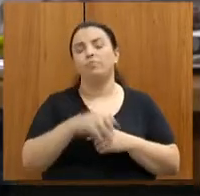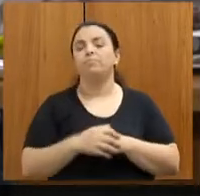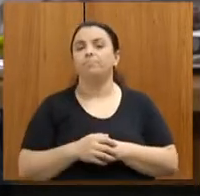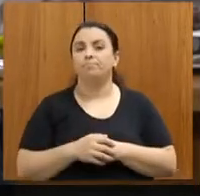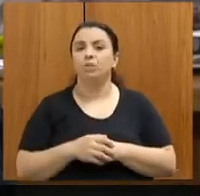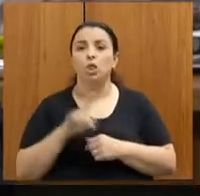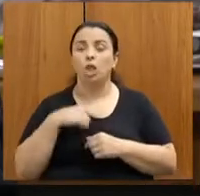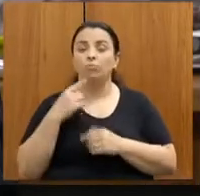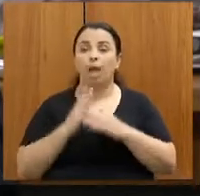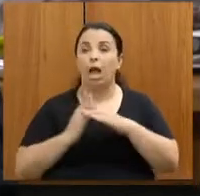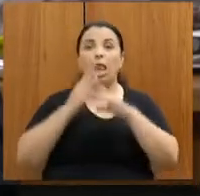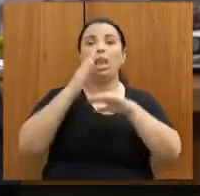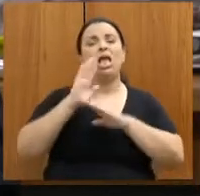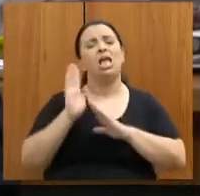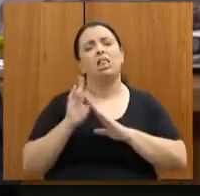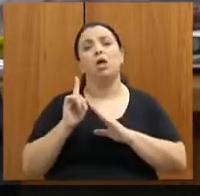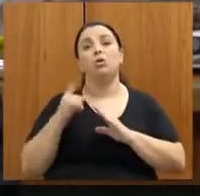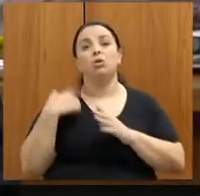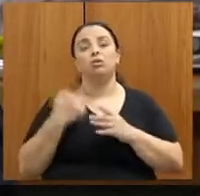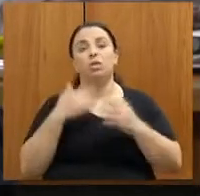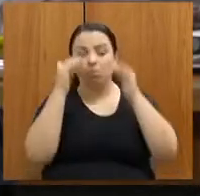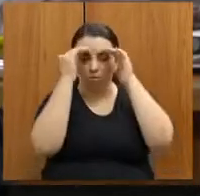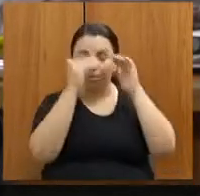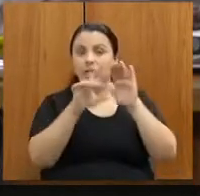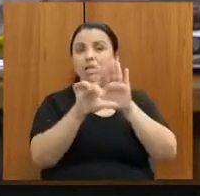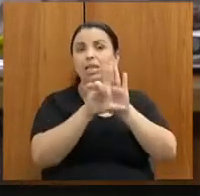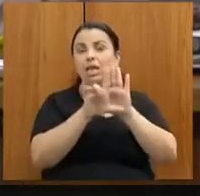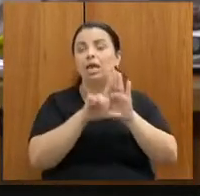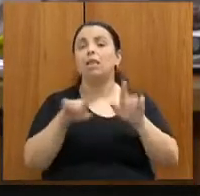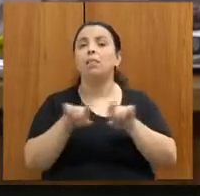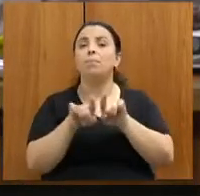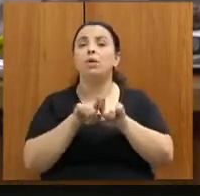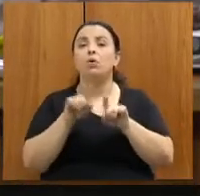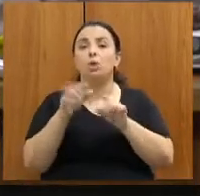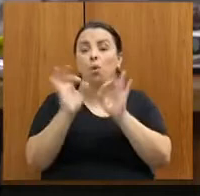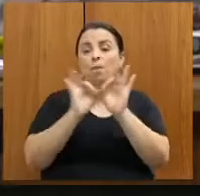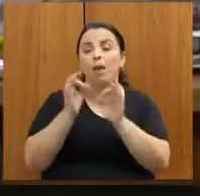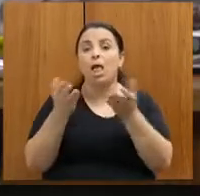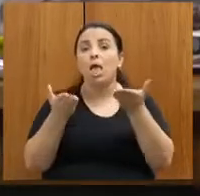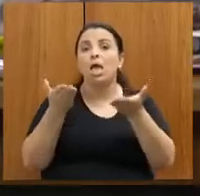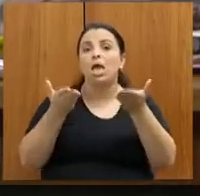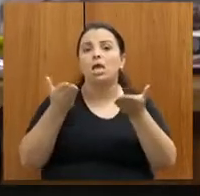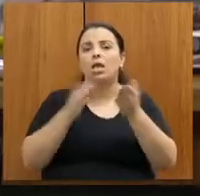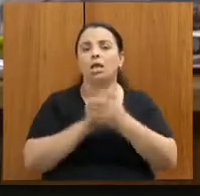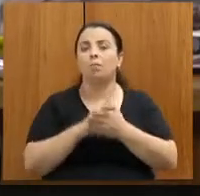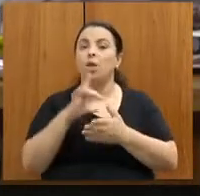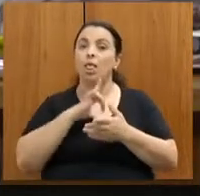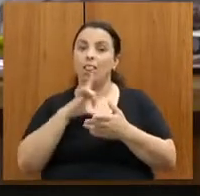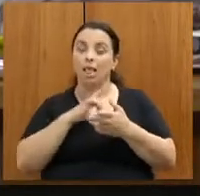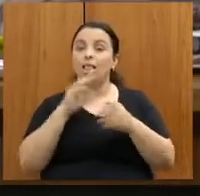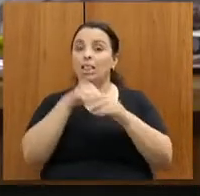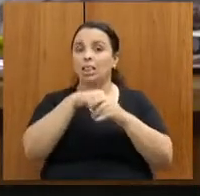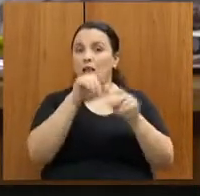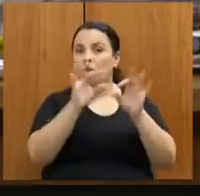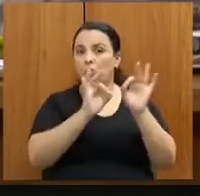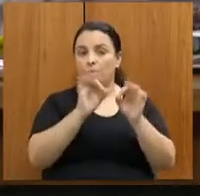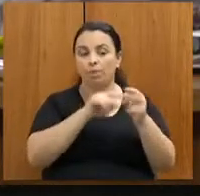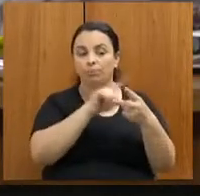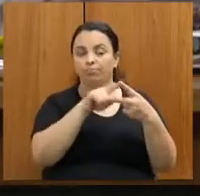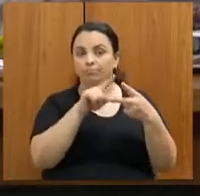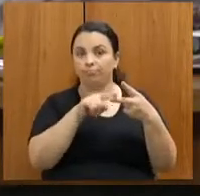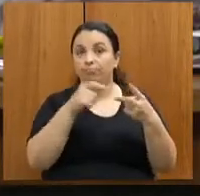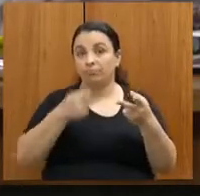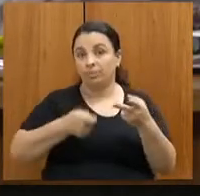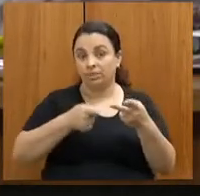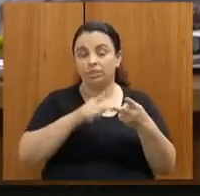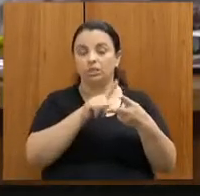ir além a gente quer fazer aquilo que é exigido legal e aquilo que equilíbrio plano não adianta Existem duas exigências do Plano A primeira é